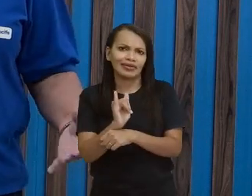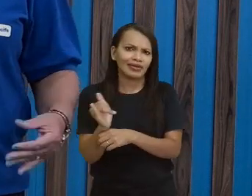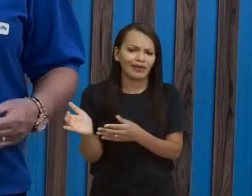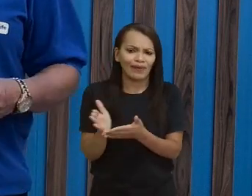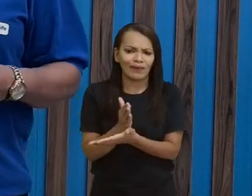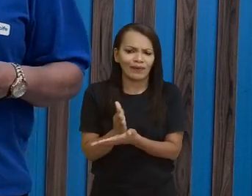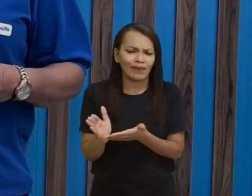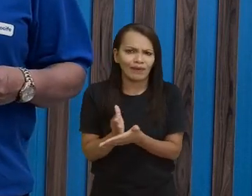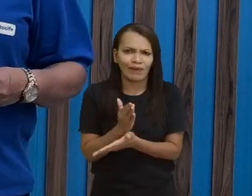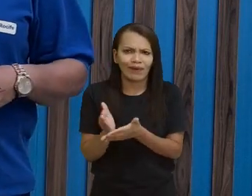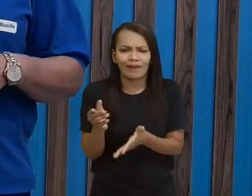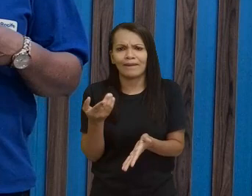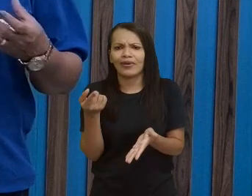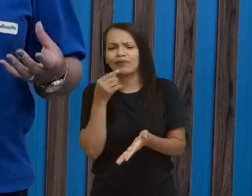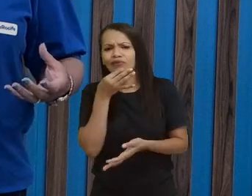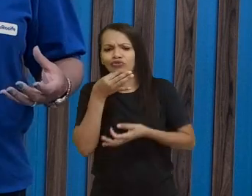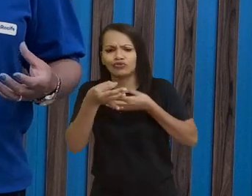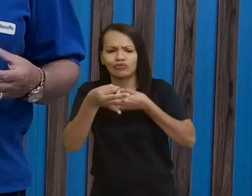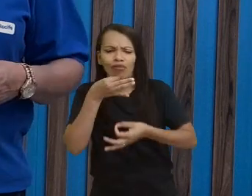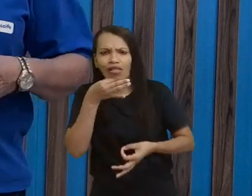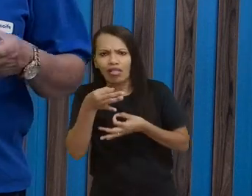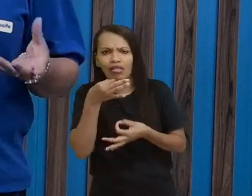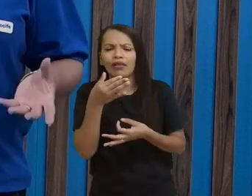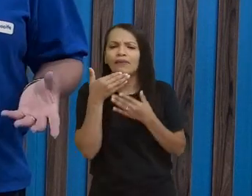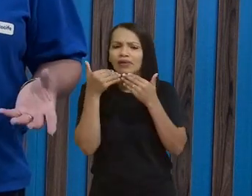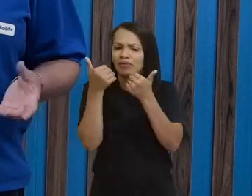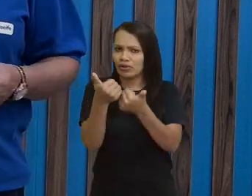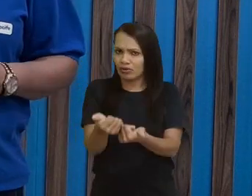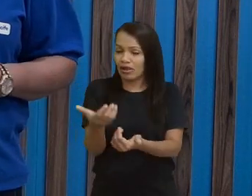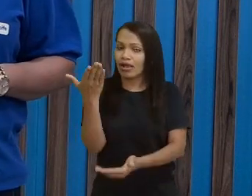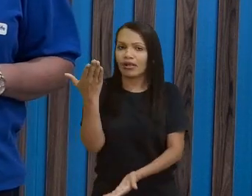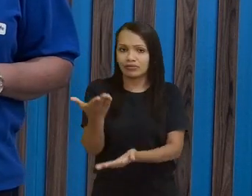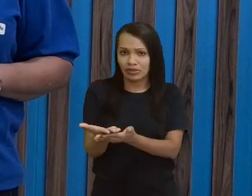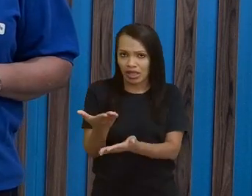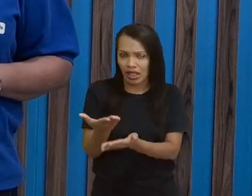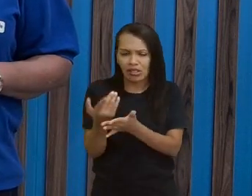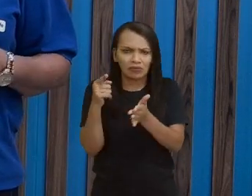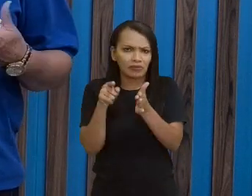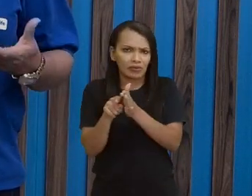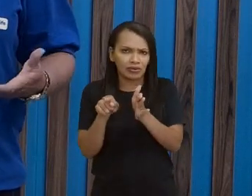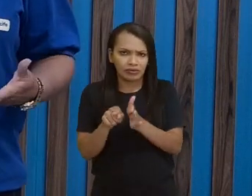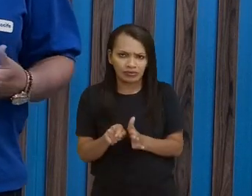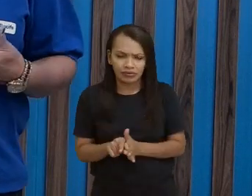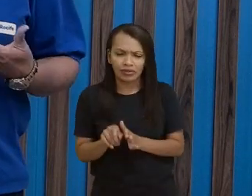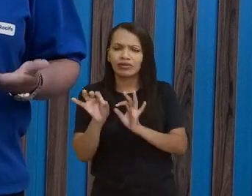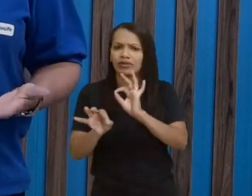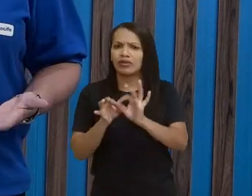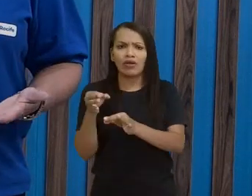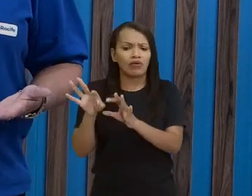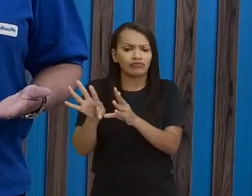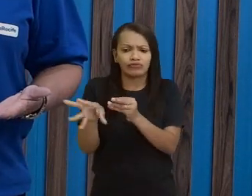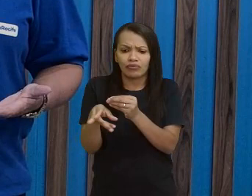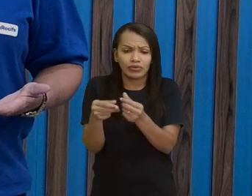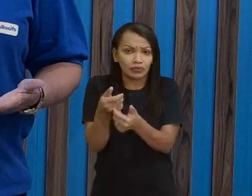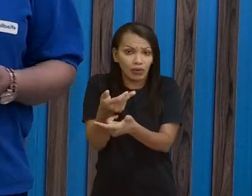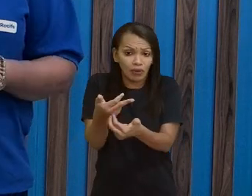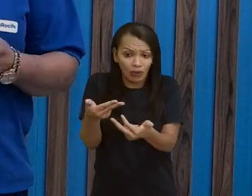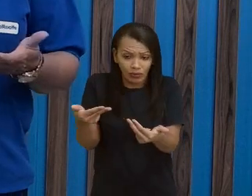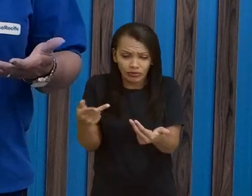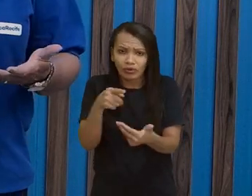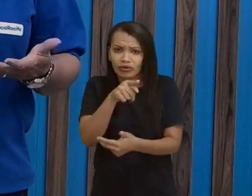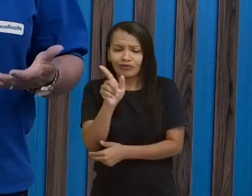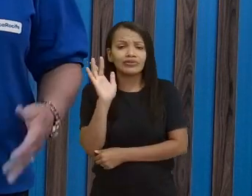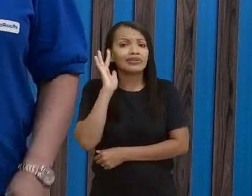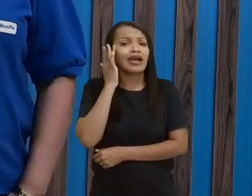alguma sugestão para a gente melhorar as aulas, né? Comentem alguma coisa, o que é que